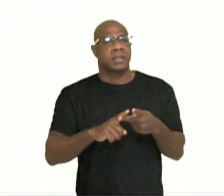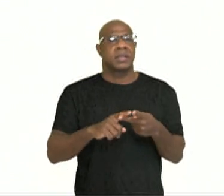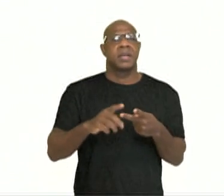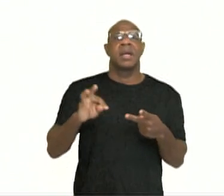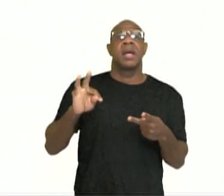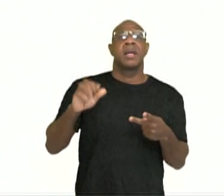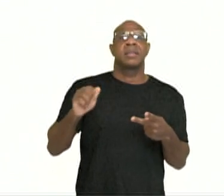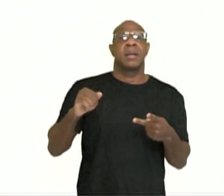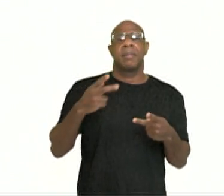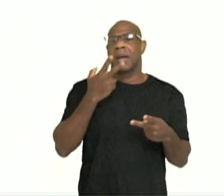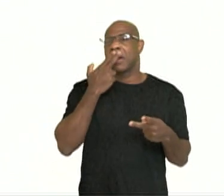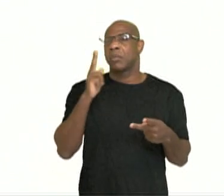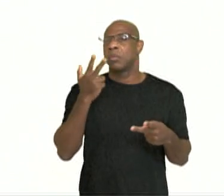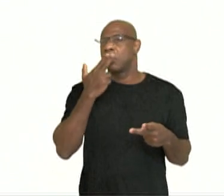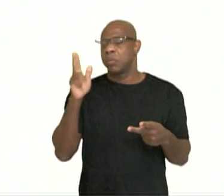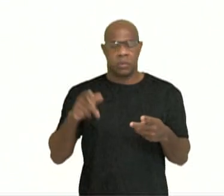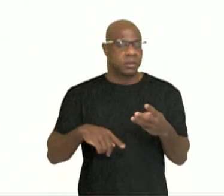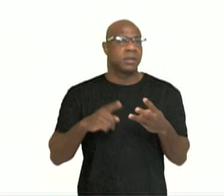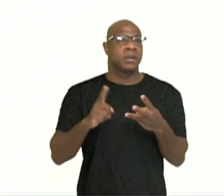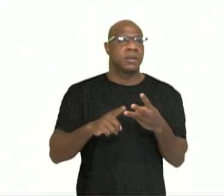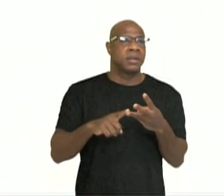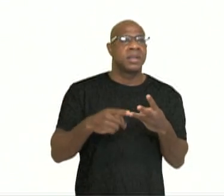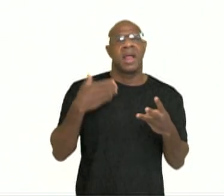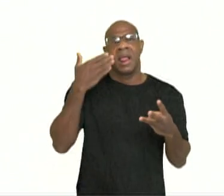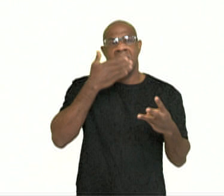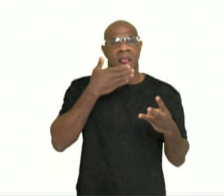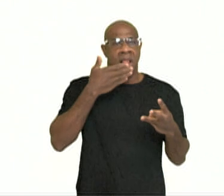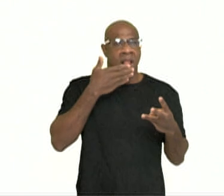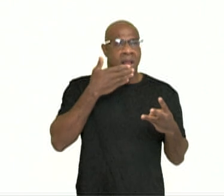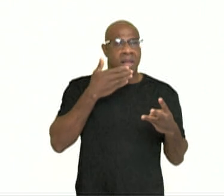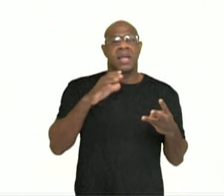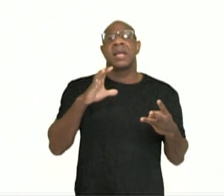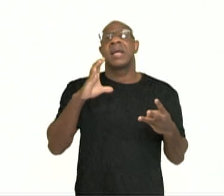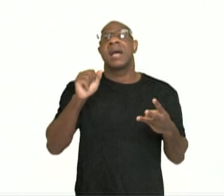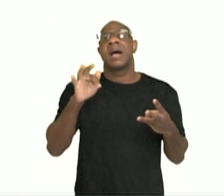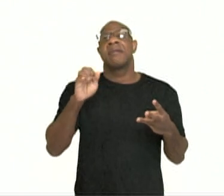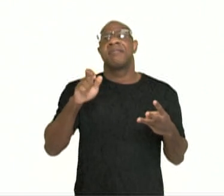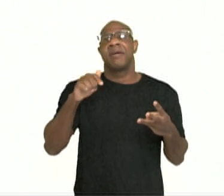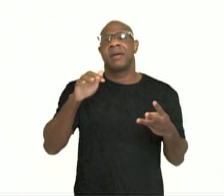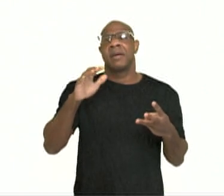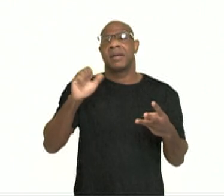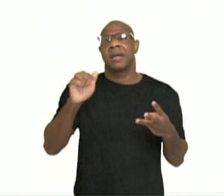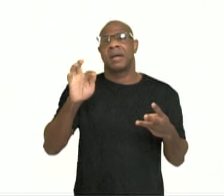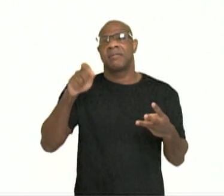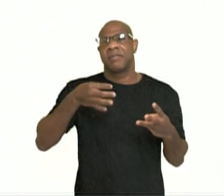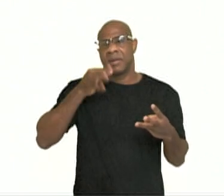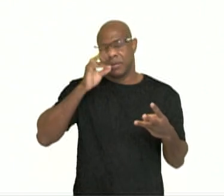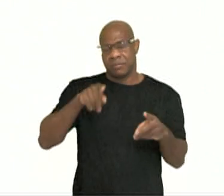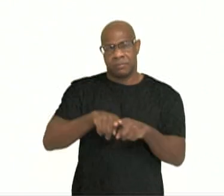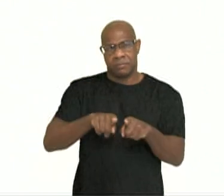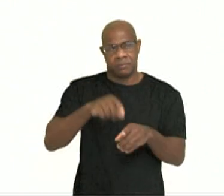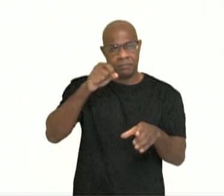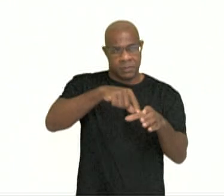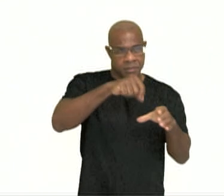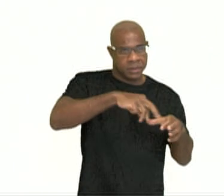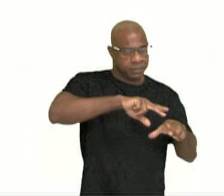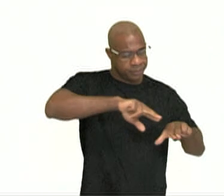grande quantidade de lucro que a França tinha. Afinal de contas, eles não tinham que pagar os trabalhadores que trabalhavam dentro dessas plantações.